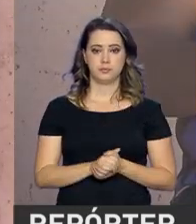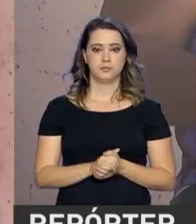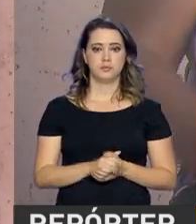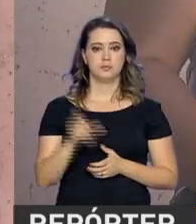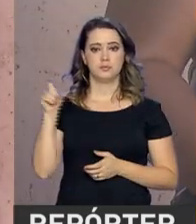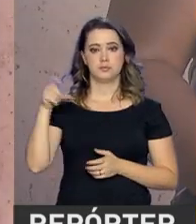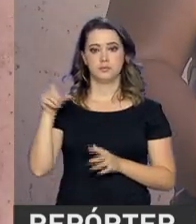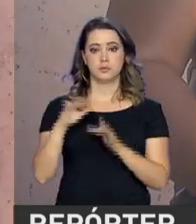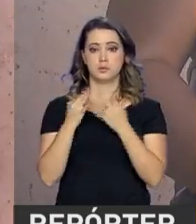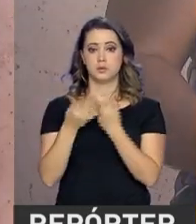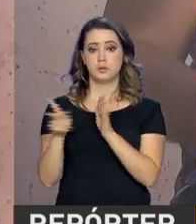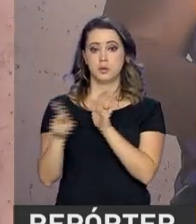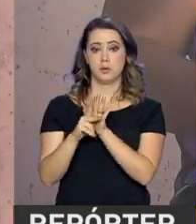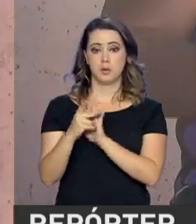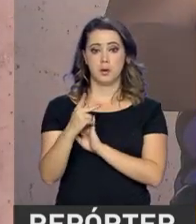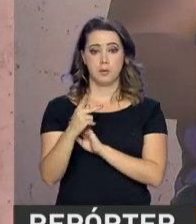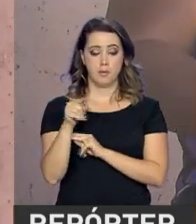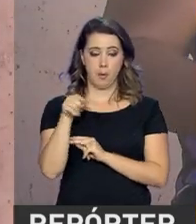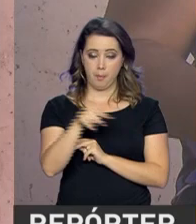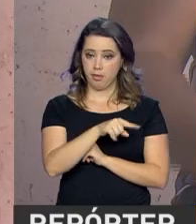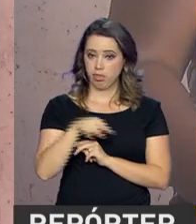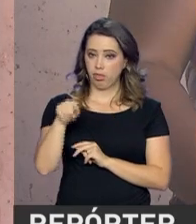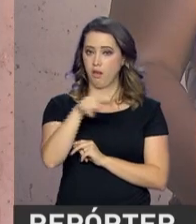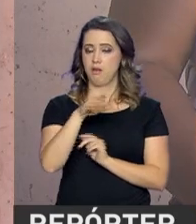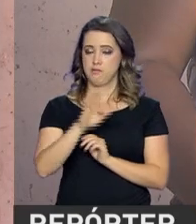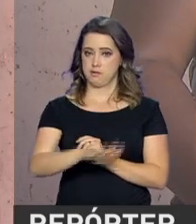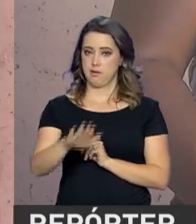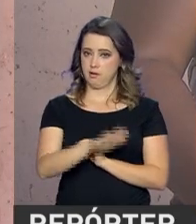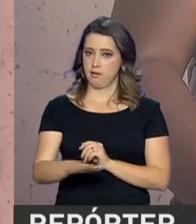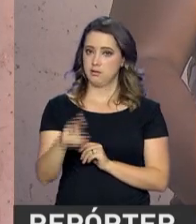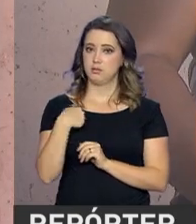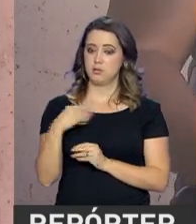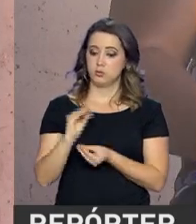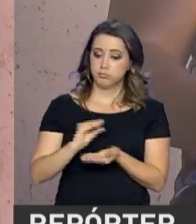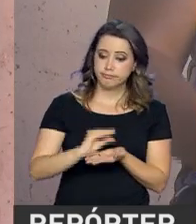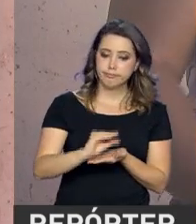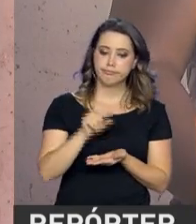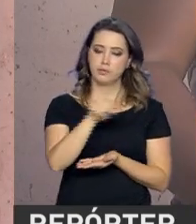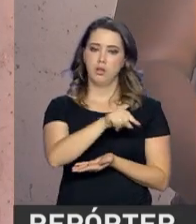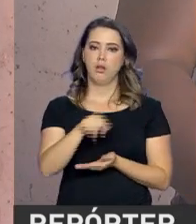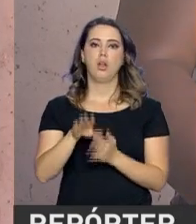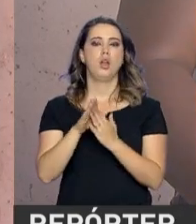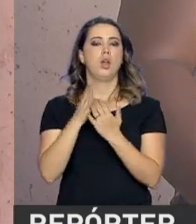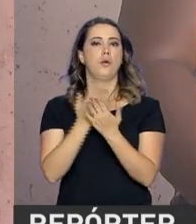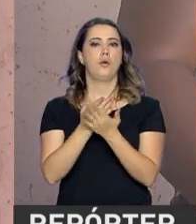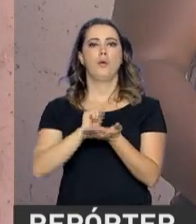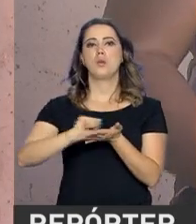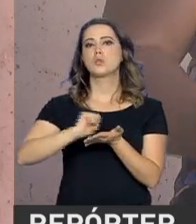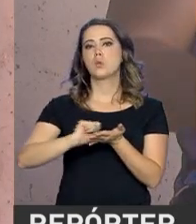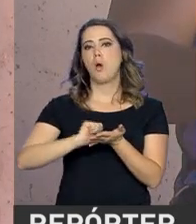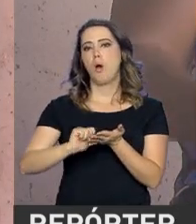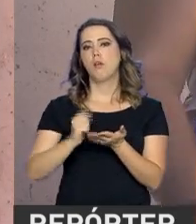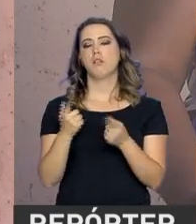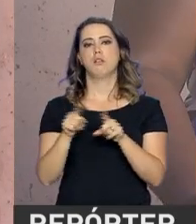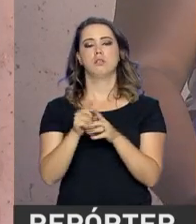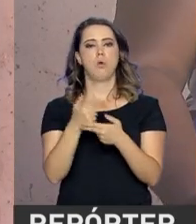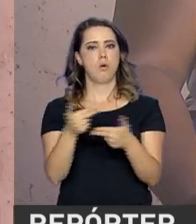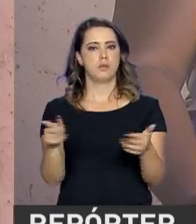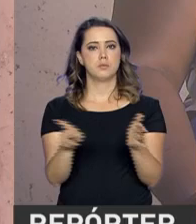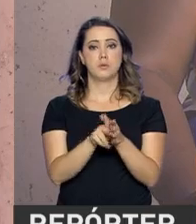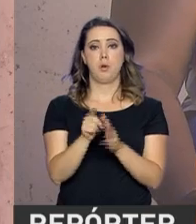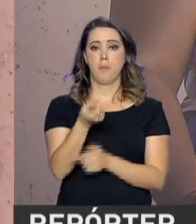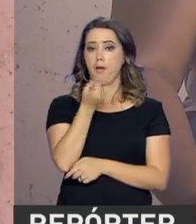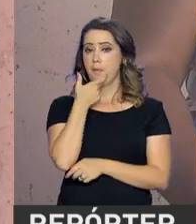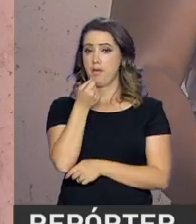dos meus filhos eu aplico neles entendeu é material de escola é no remédio o medicamento